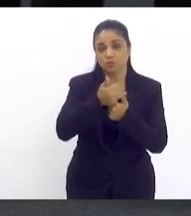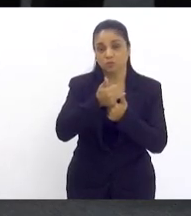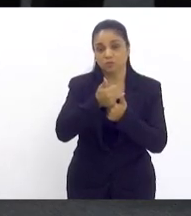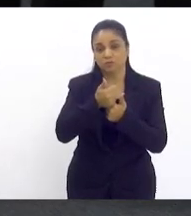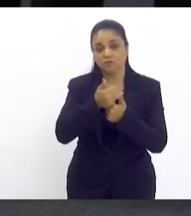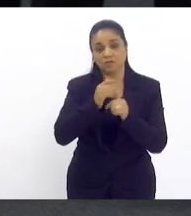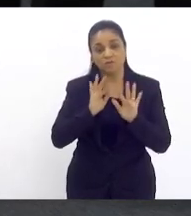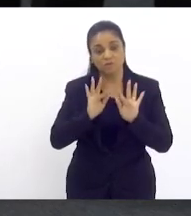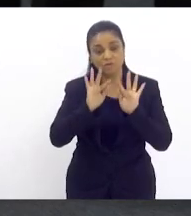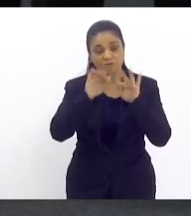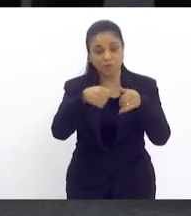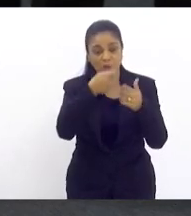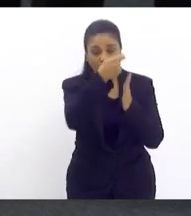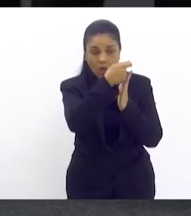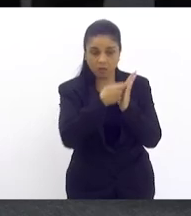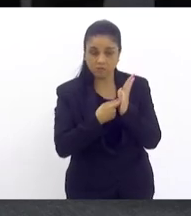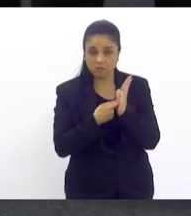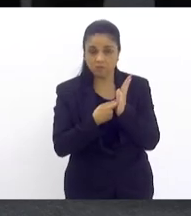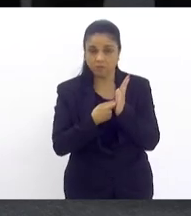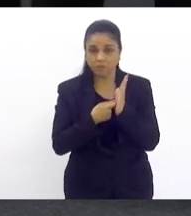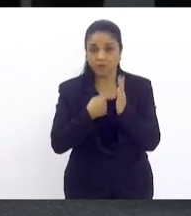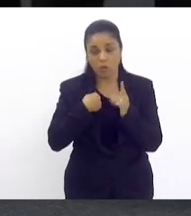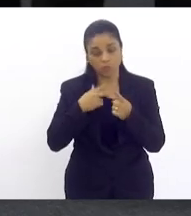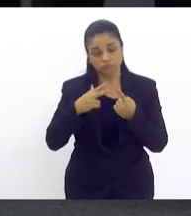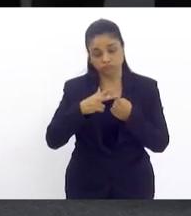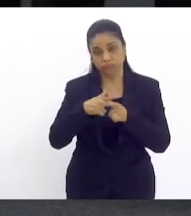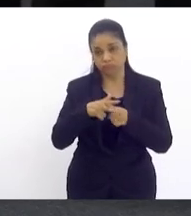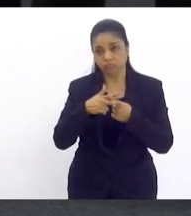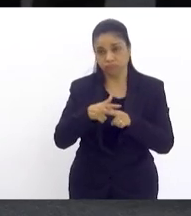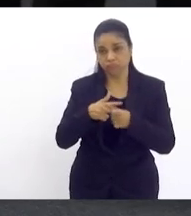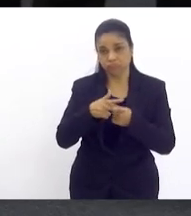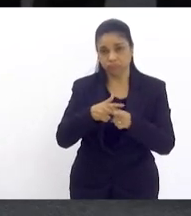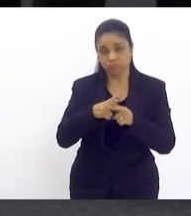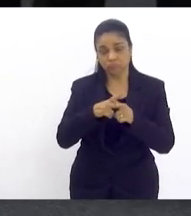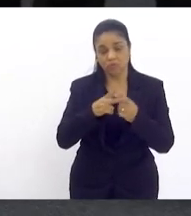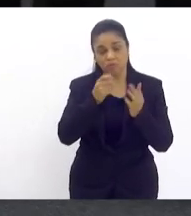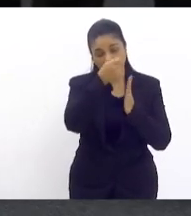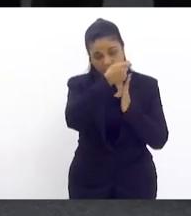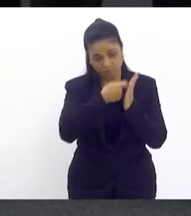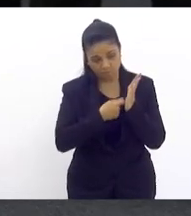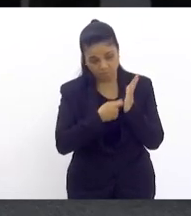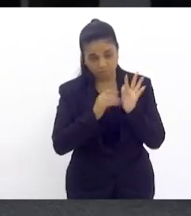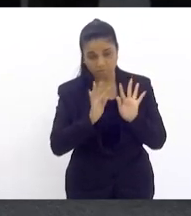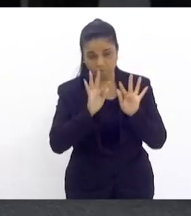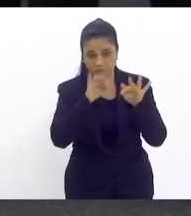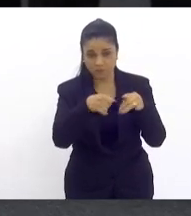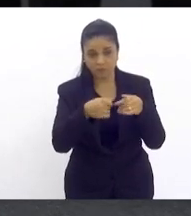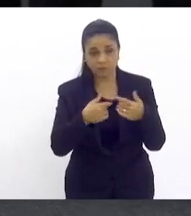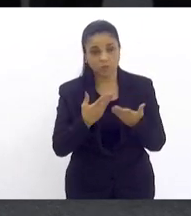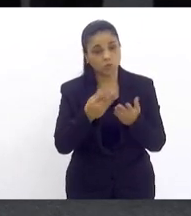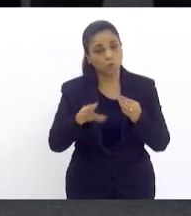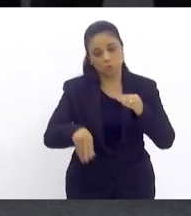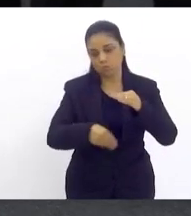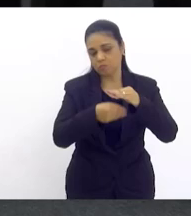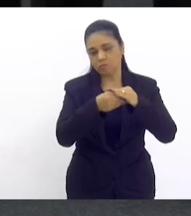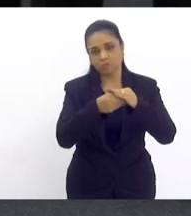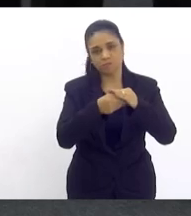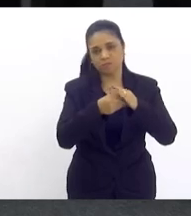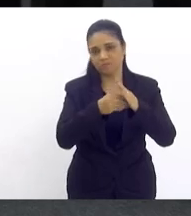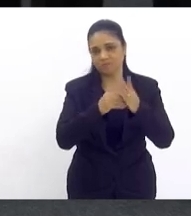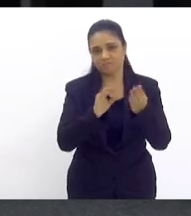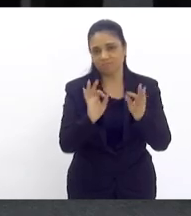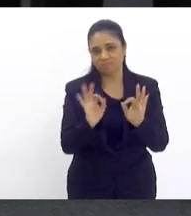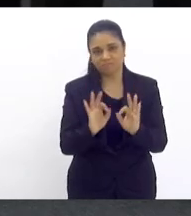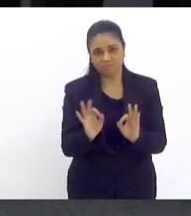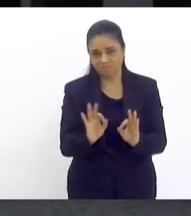final de redação então eu ratifico aqui o pedido de forma final de redação hoje porque ele não receberá mais emendas Então essa